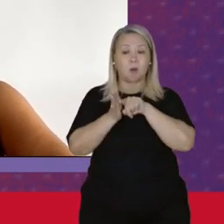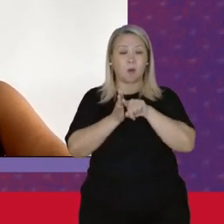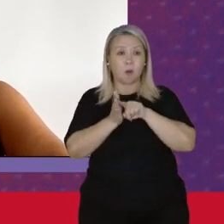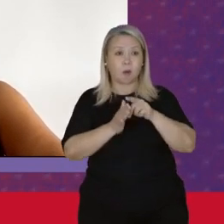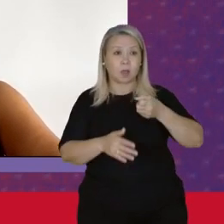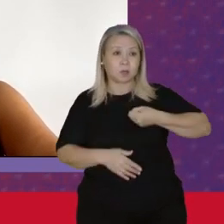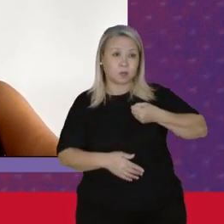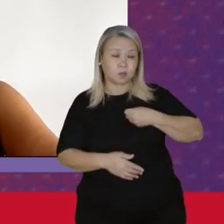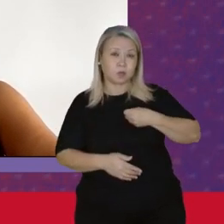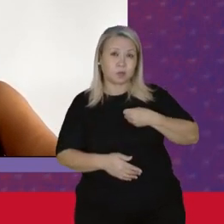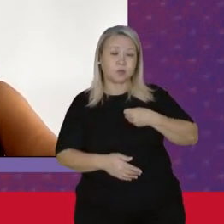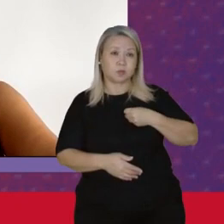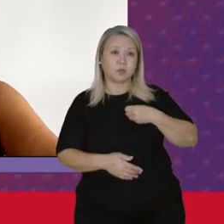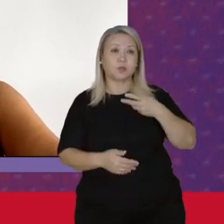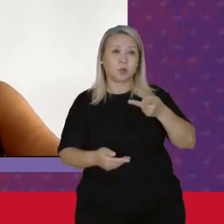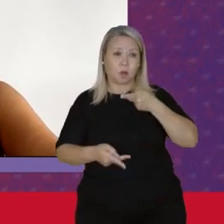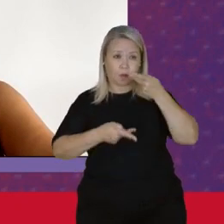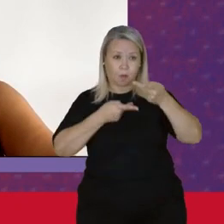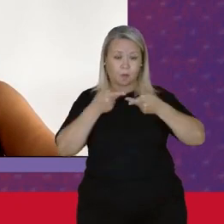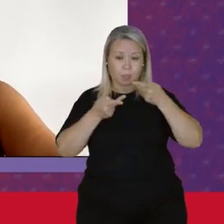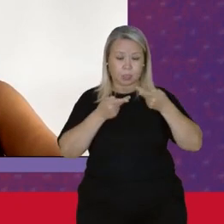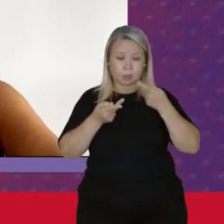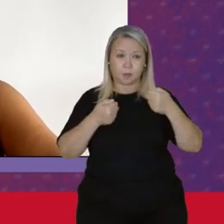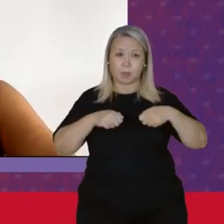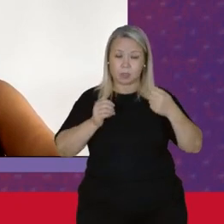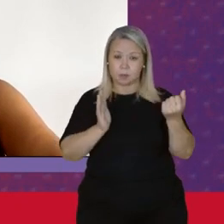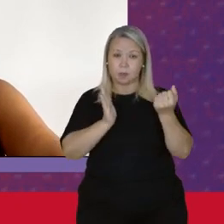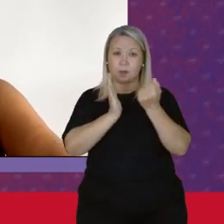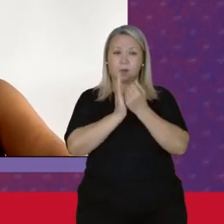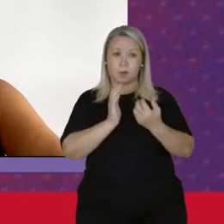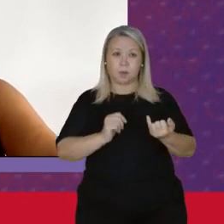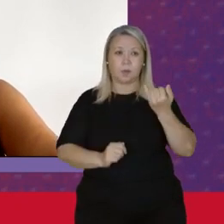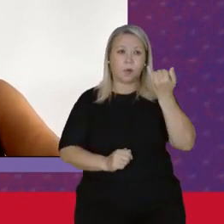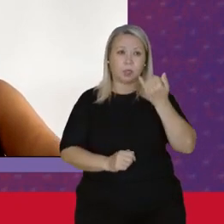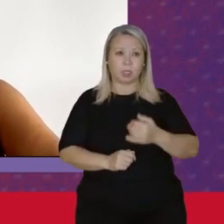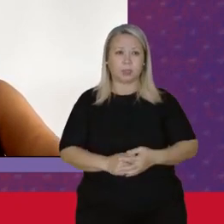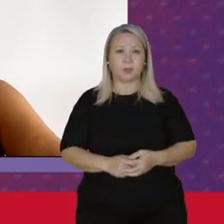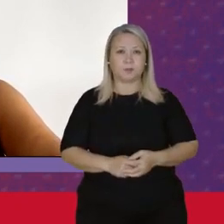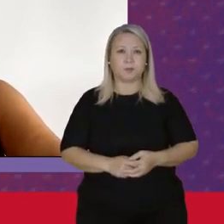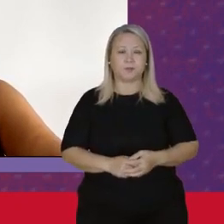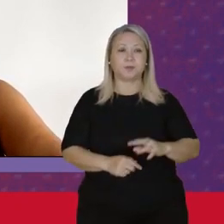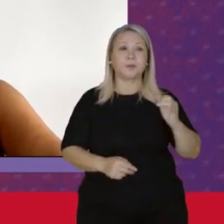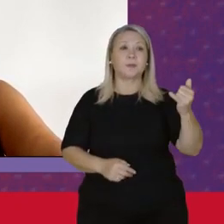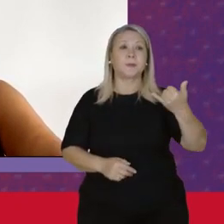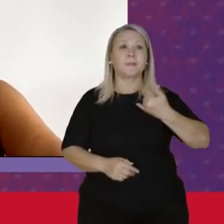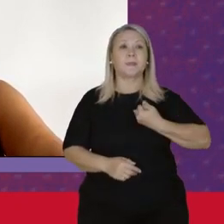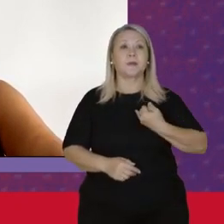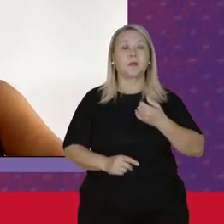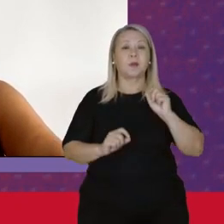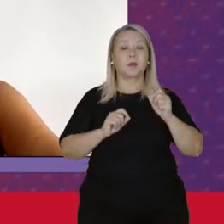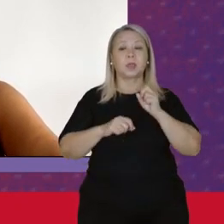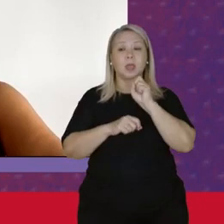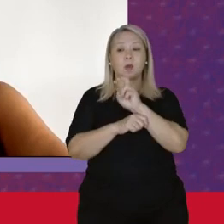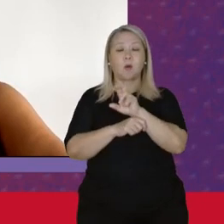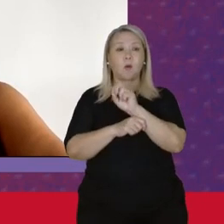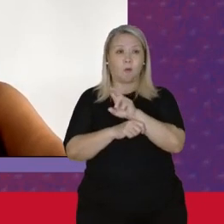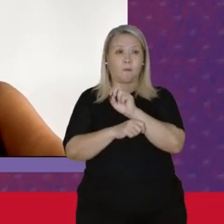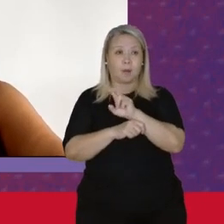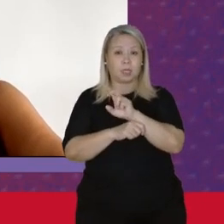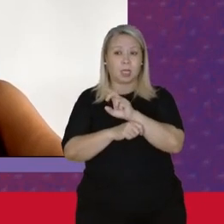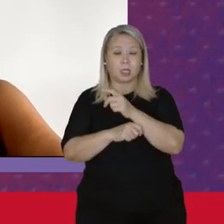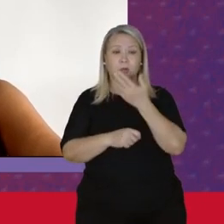são importantes de serem marcados. Ela nos diz que os